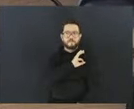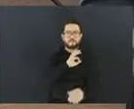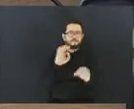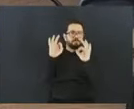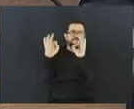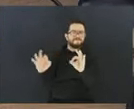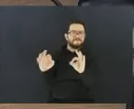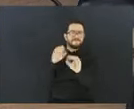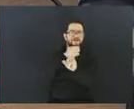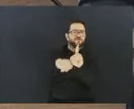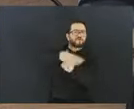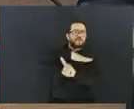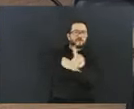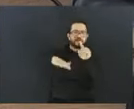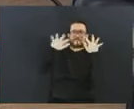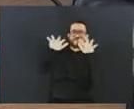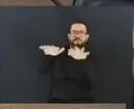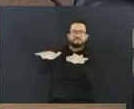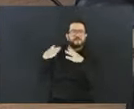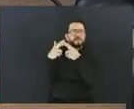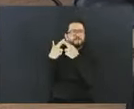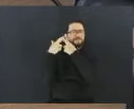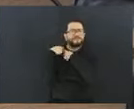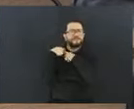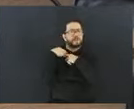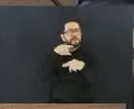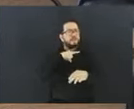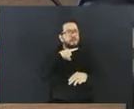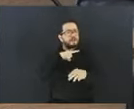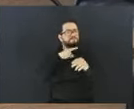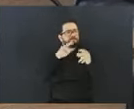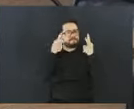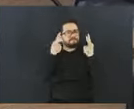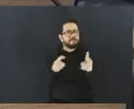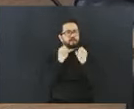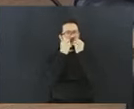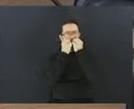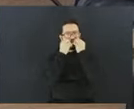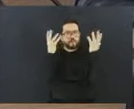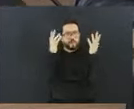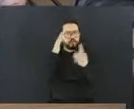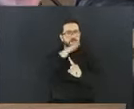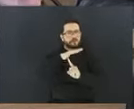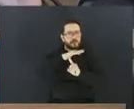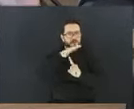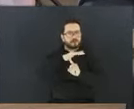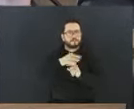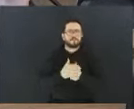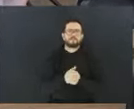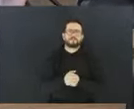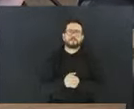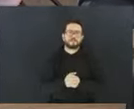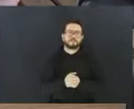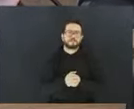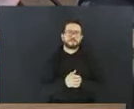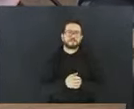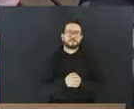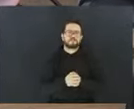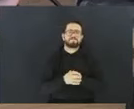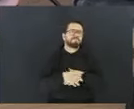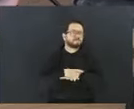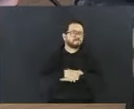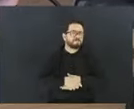Paraná e para o povo paranaense. Então, eu quero aqui, de imediato, fazer essa saudação